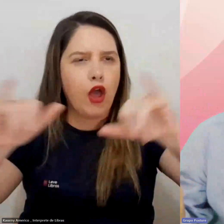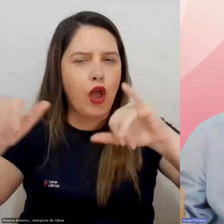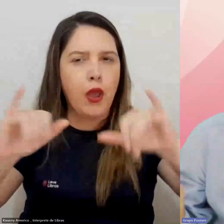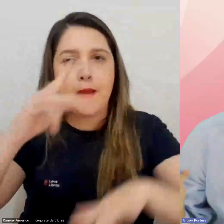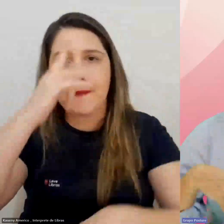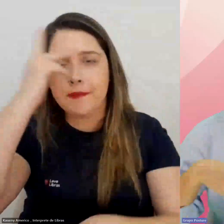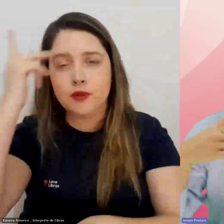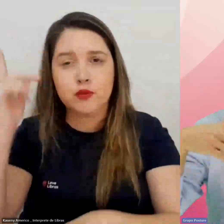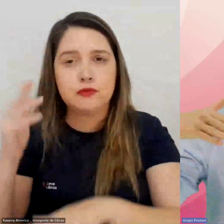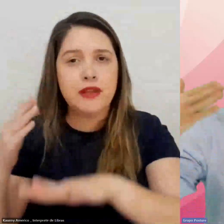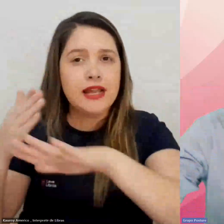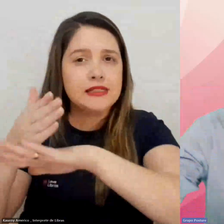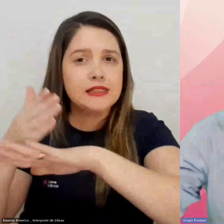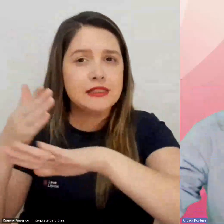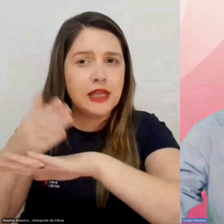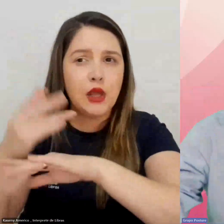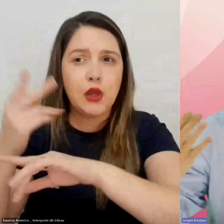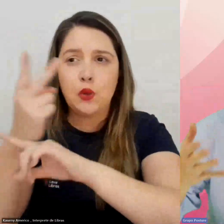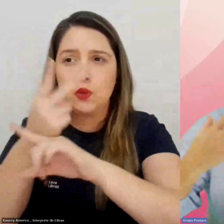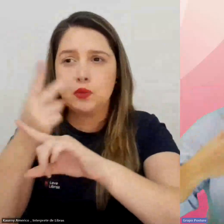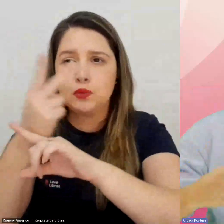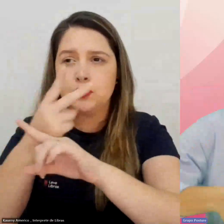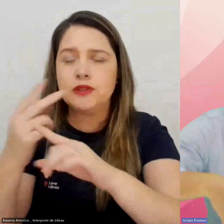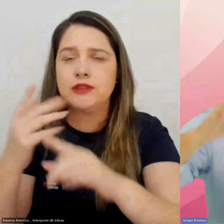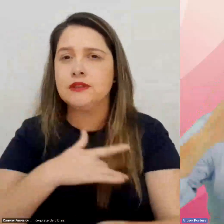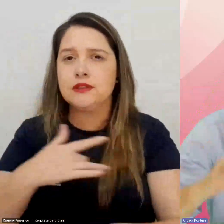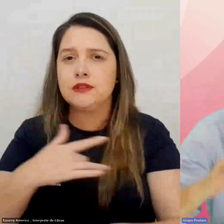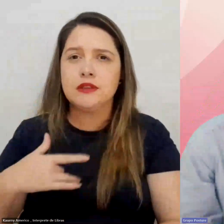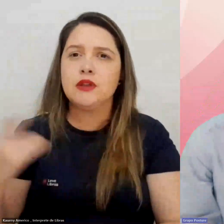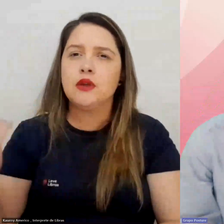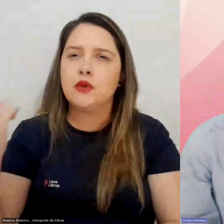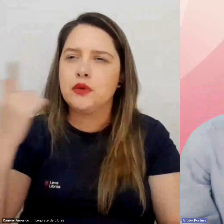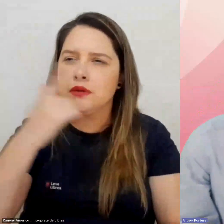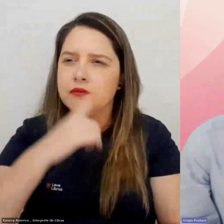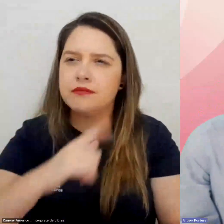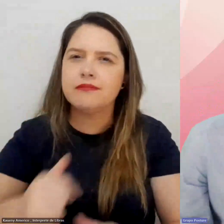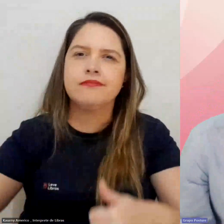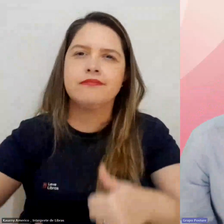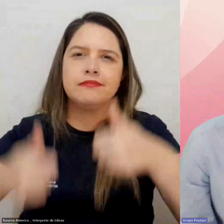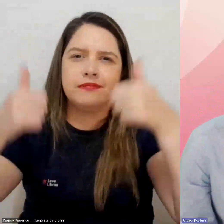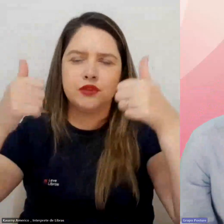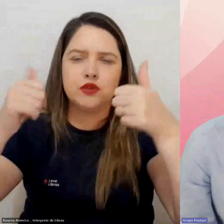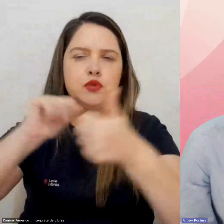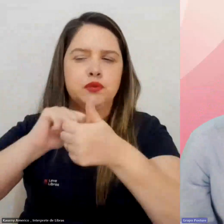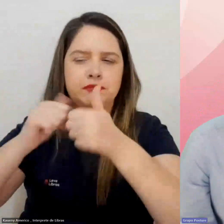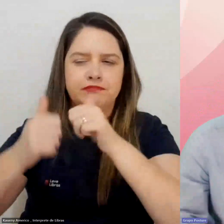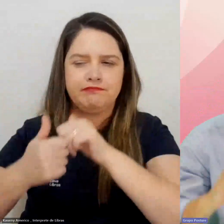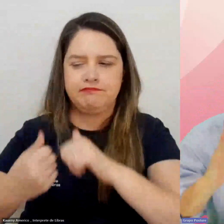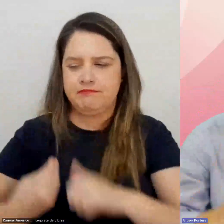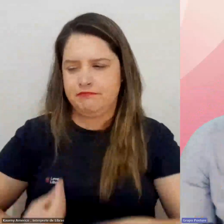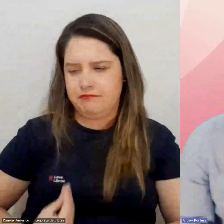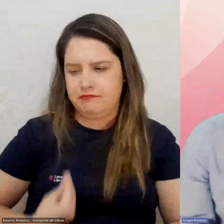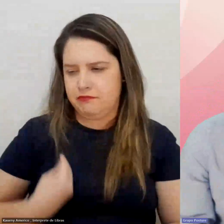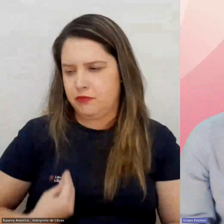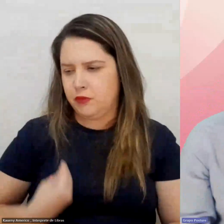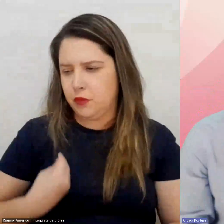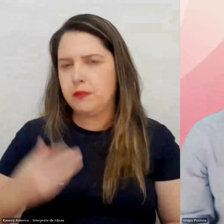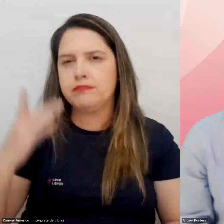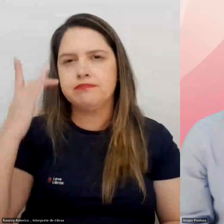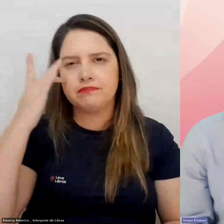que buscar a saúde, a gente consegue melhorar a nossa qualidade de vida. Isso vai ser, acho que, a grande